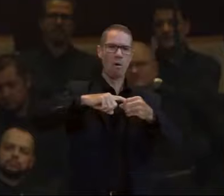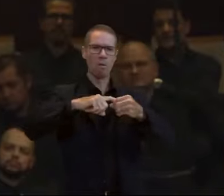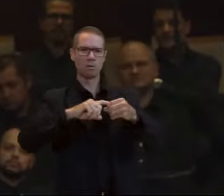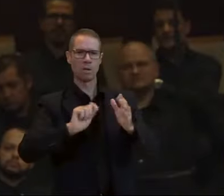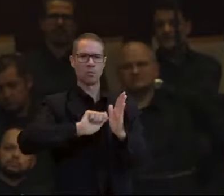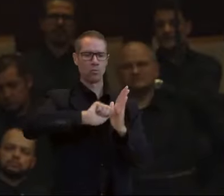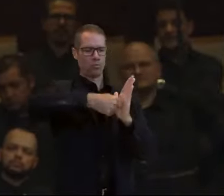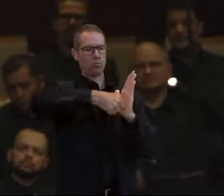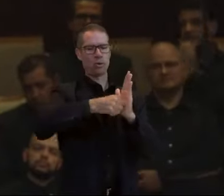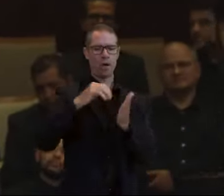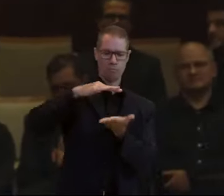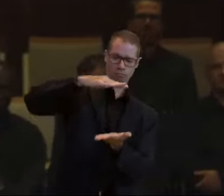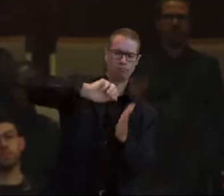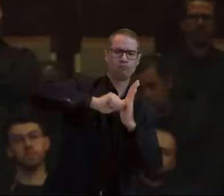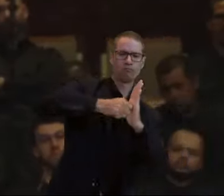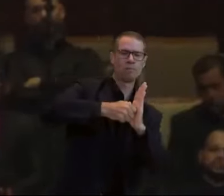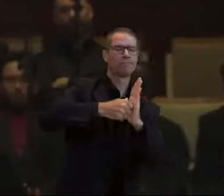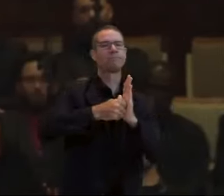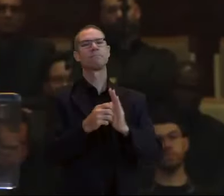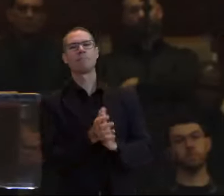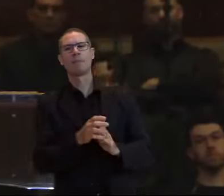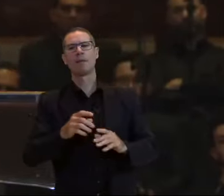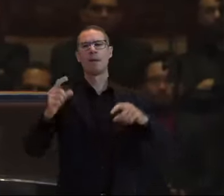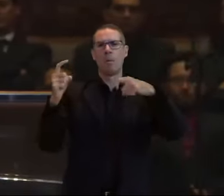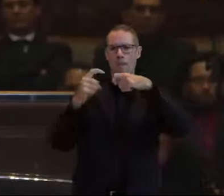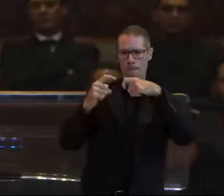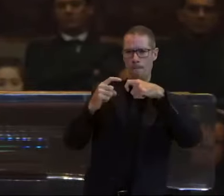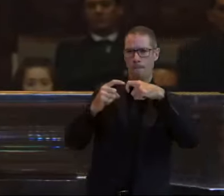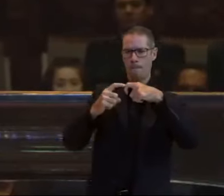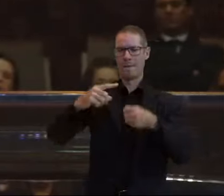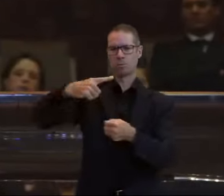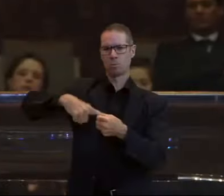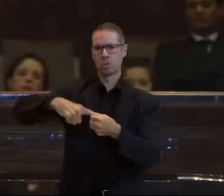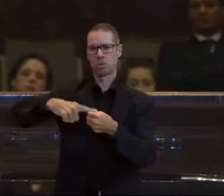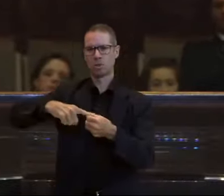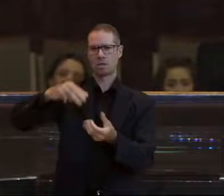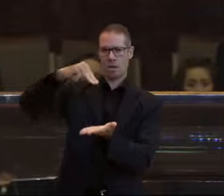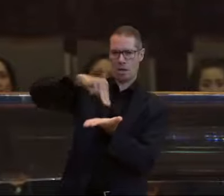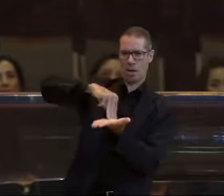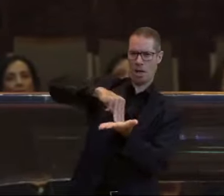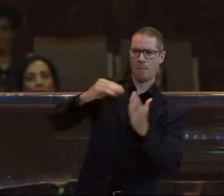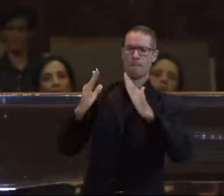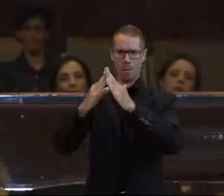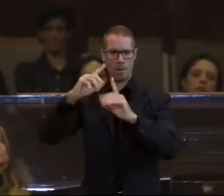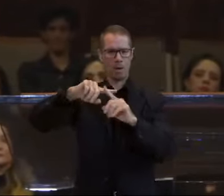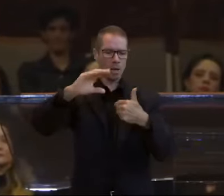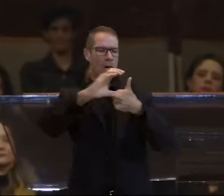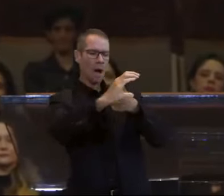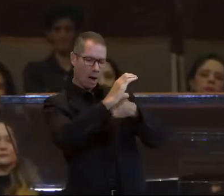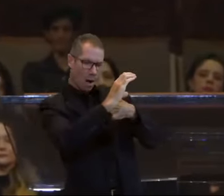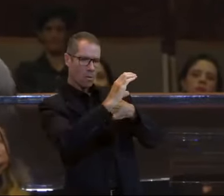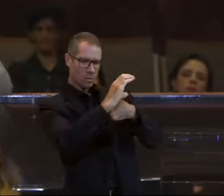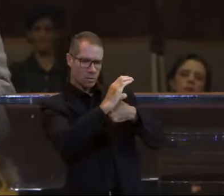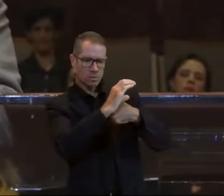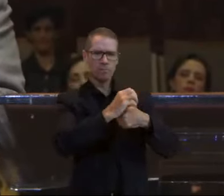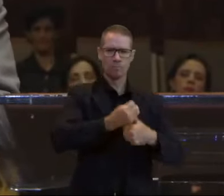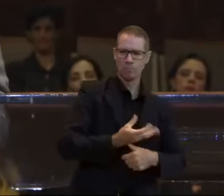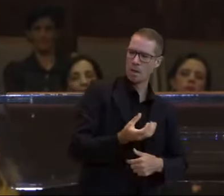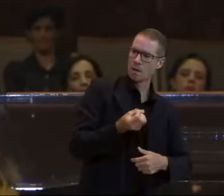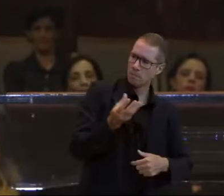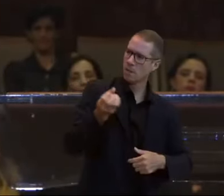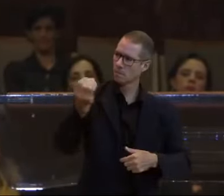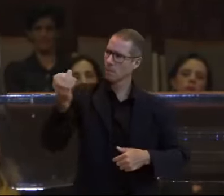chaves. E ele disse: olha, o médico dessa cidade é membro da nossa igreja, é um cristão. Ele está em